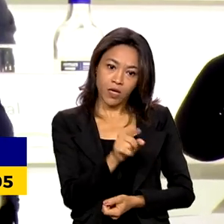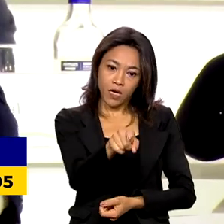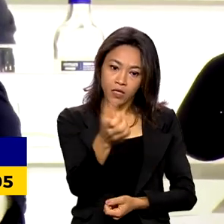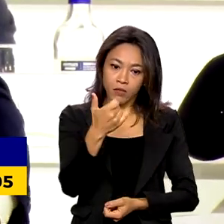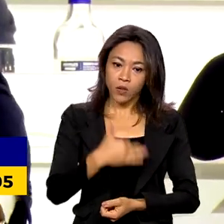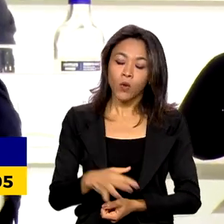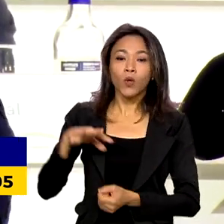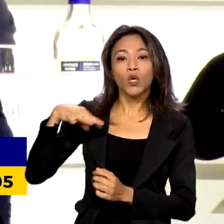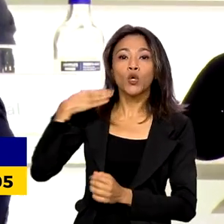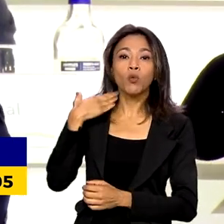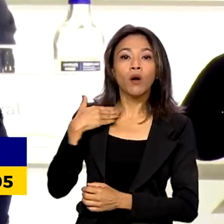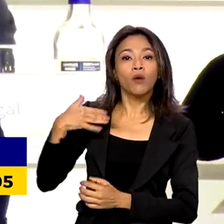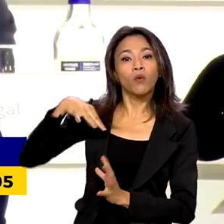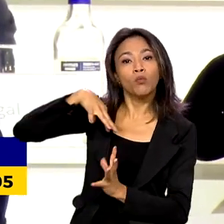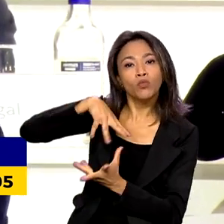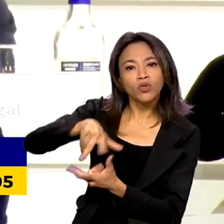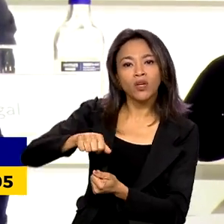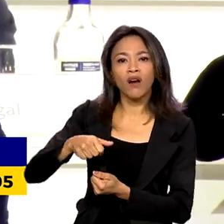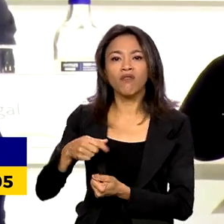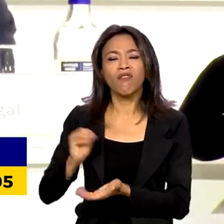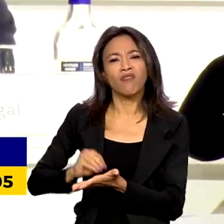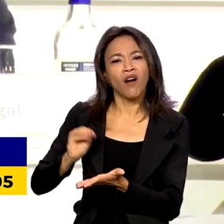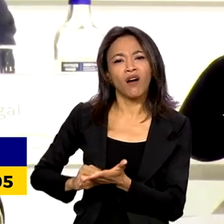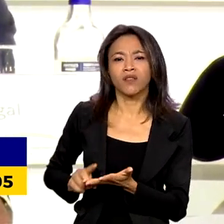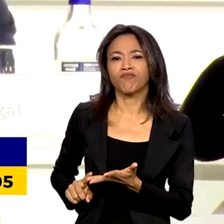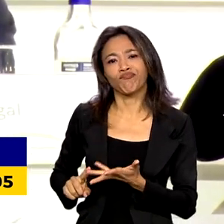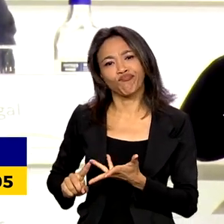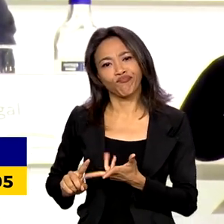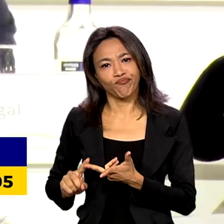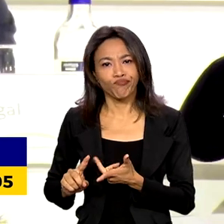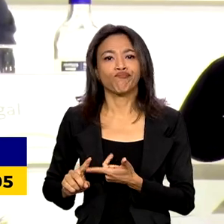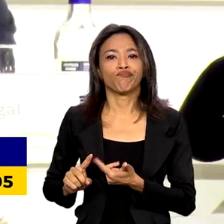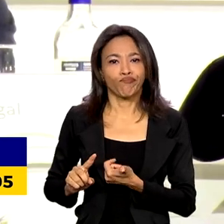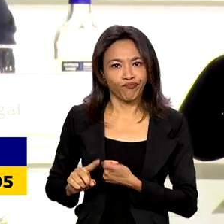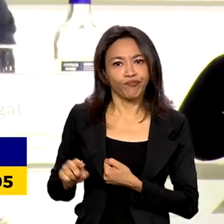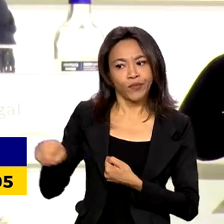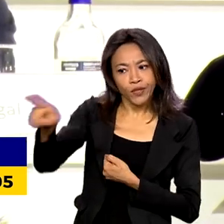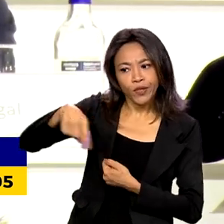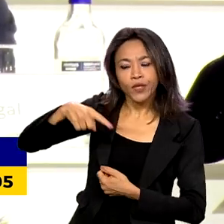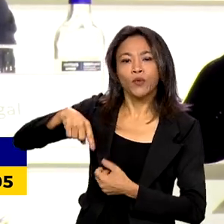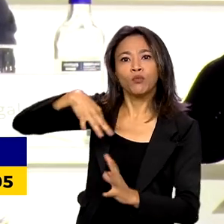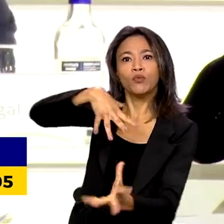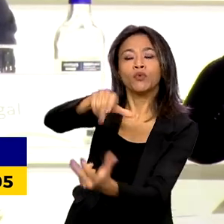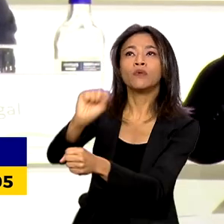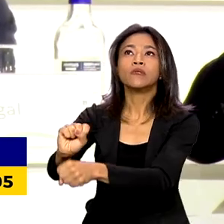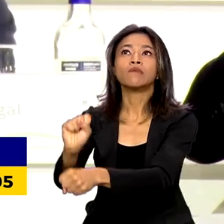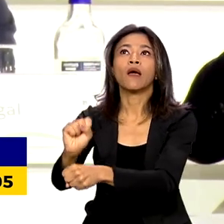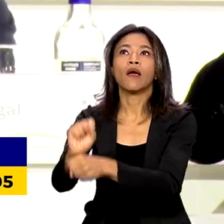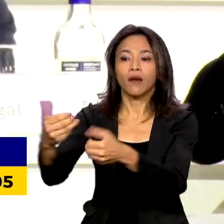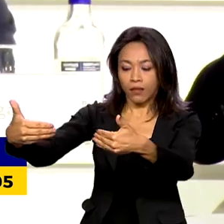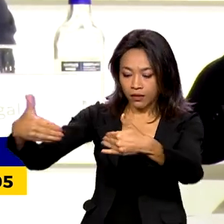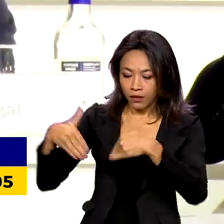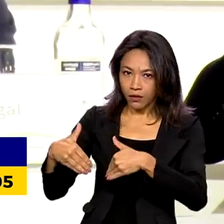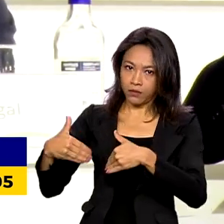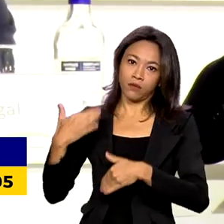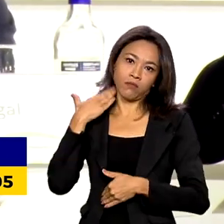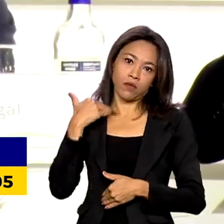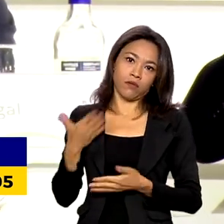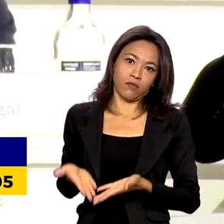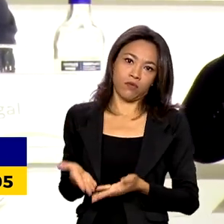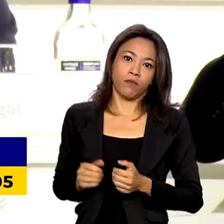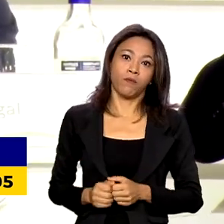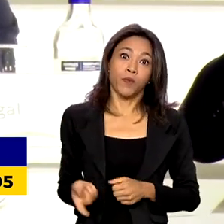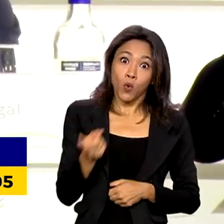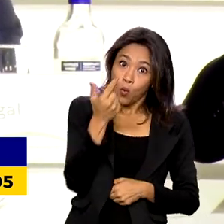Mundial deixa muito a desejar naquilo que o mundo aspira do Banco Mundial. Vamos deixar claro que o FMI